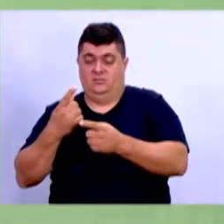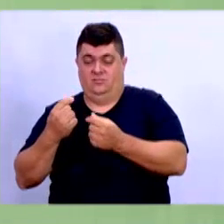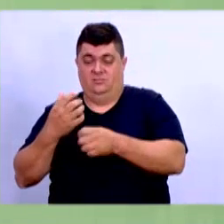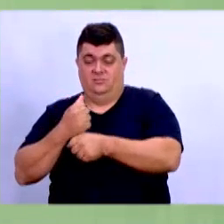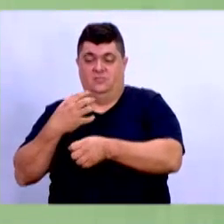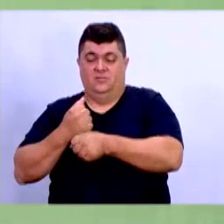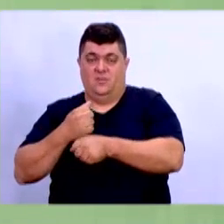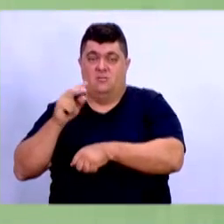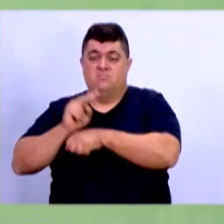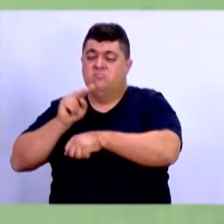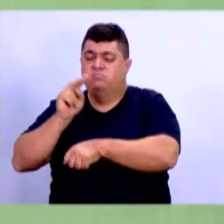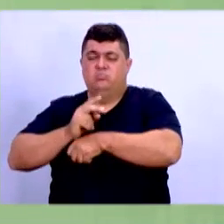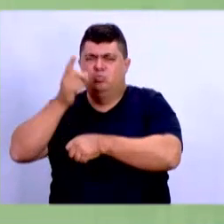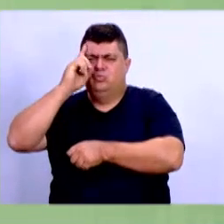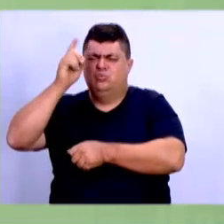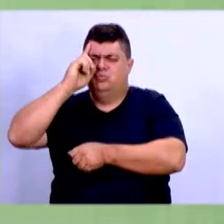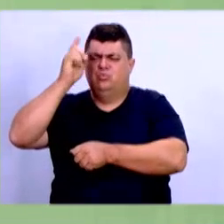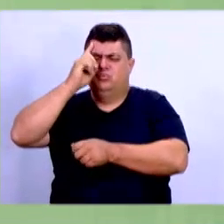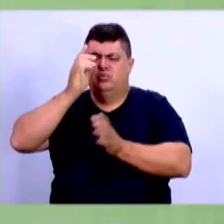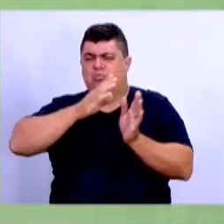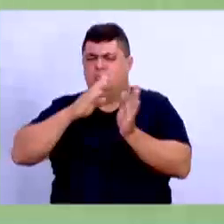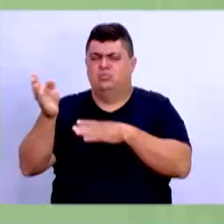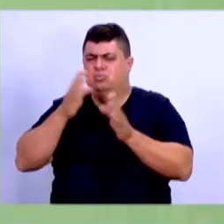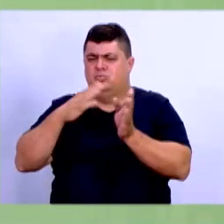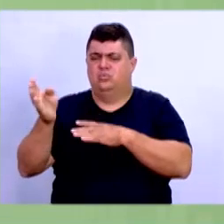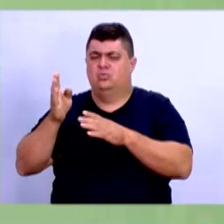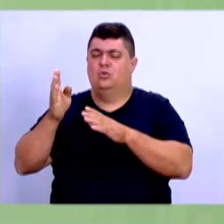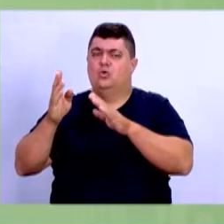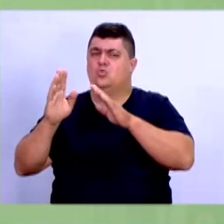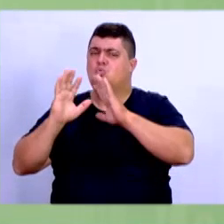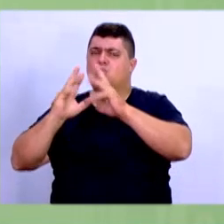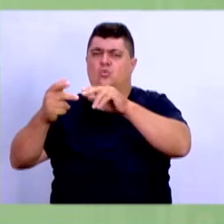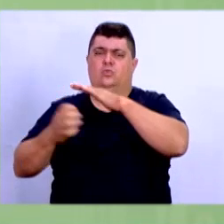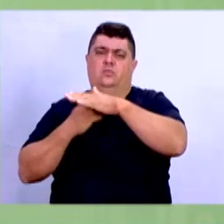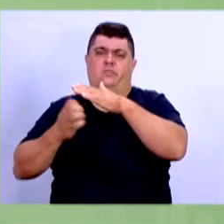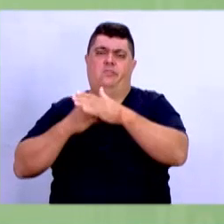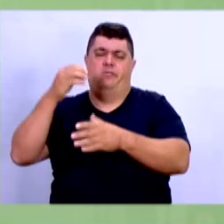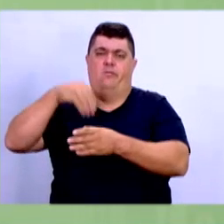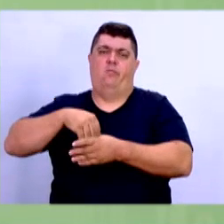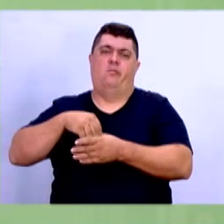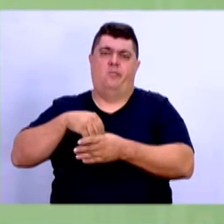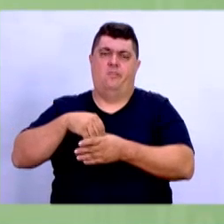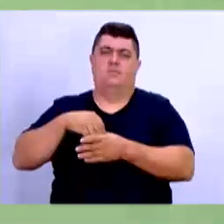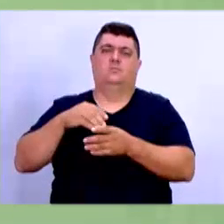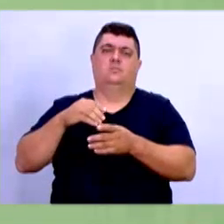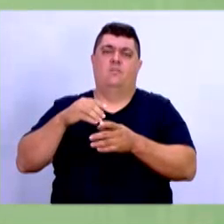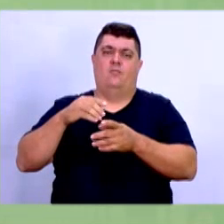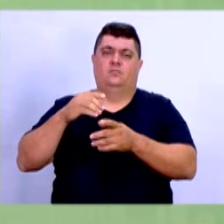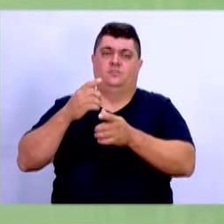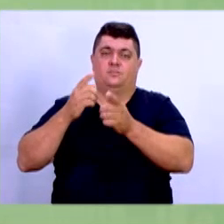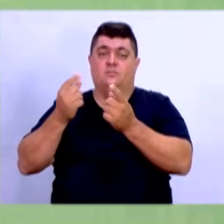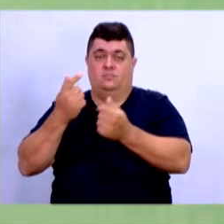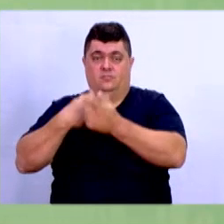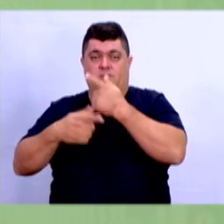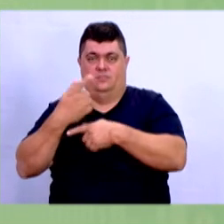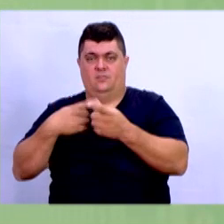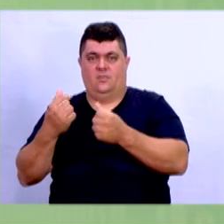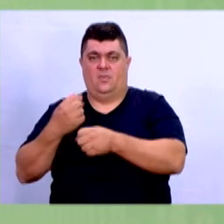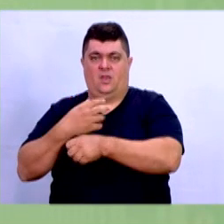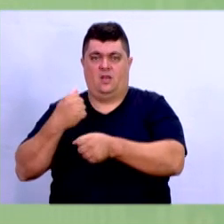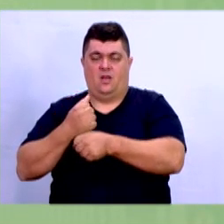ela controla diariamente os processos de uma empresa. Nós podemos definir a gestão financeira